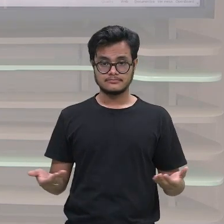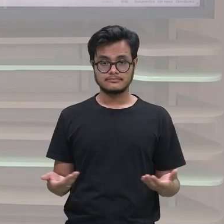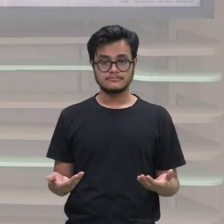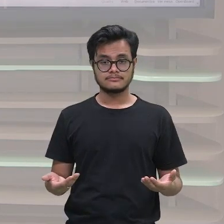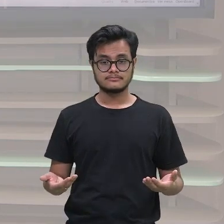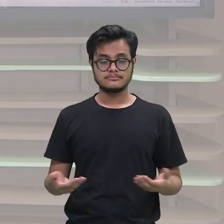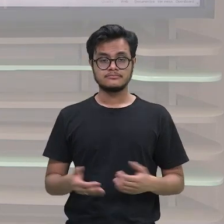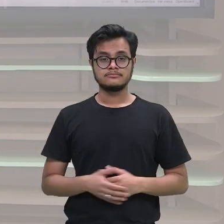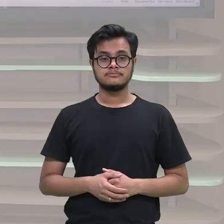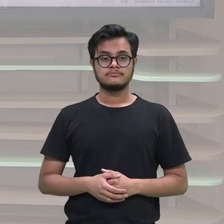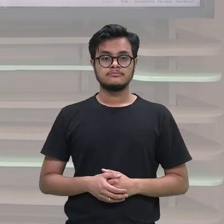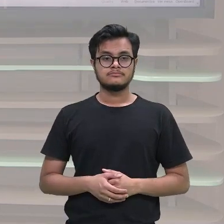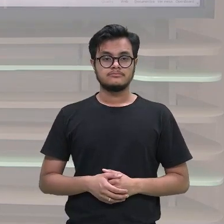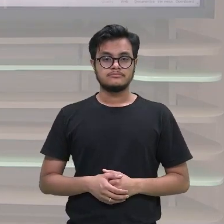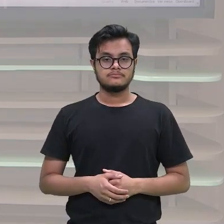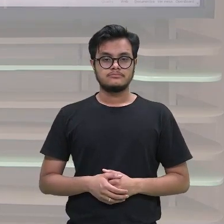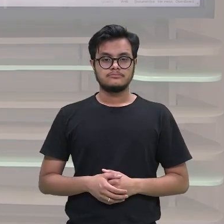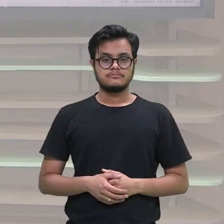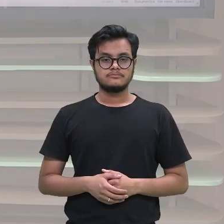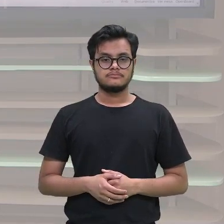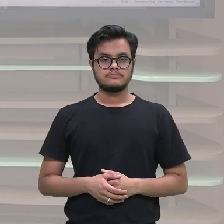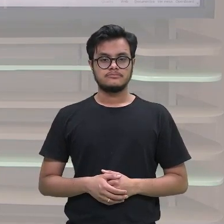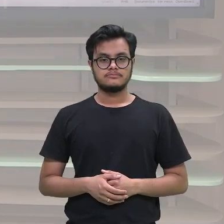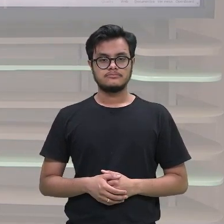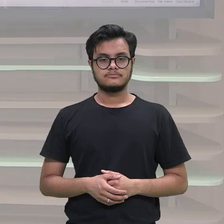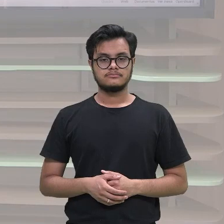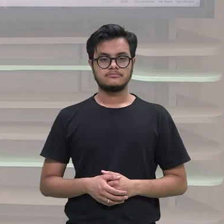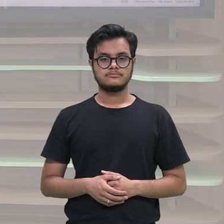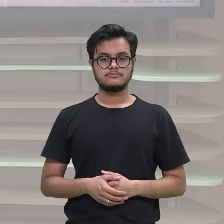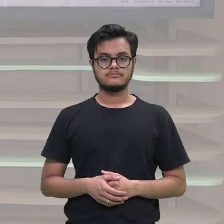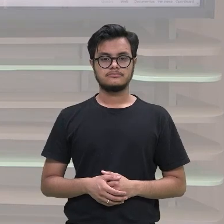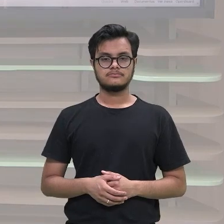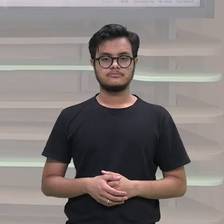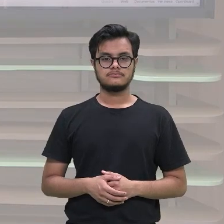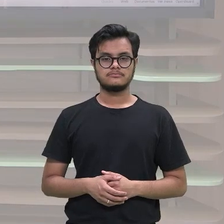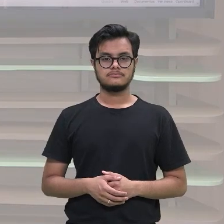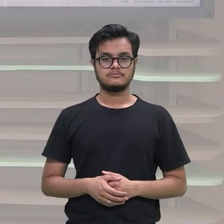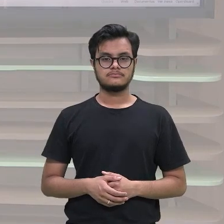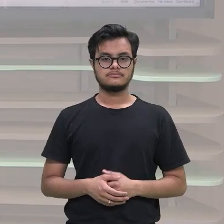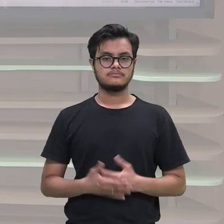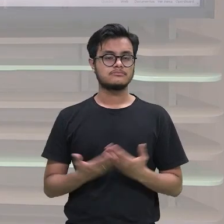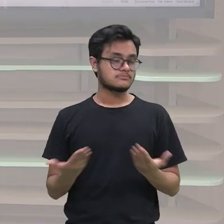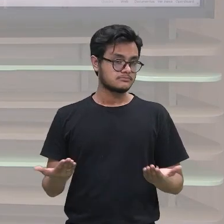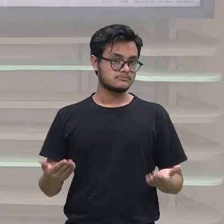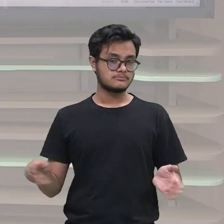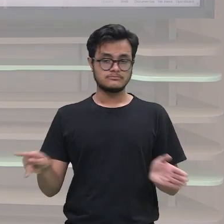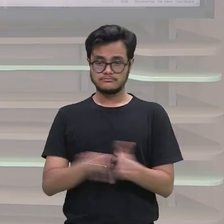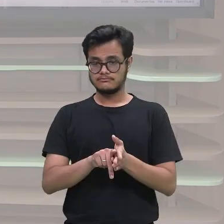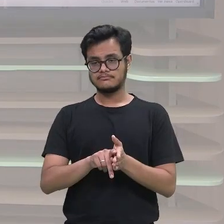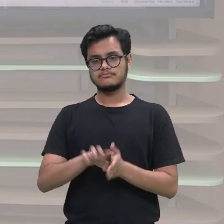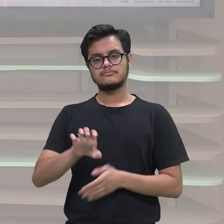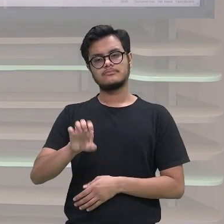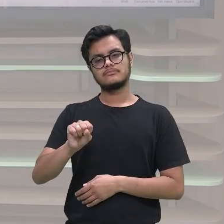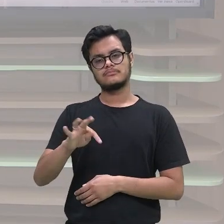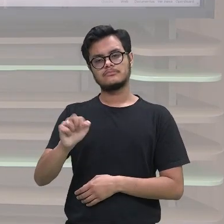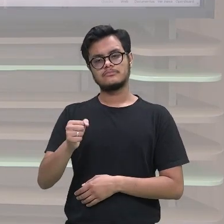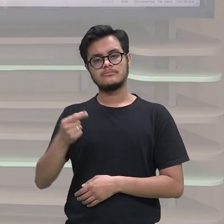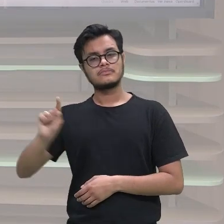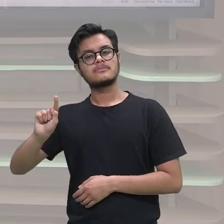flexionou. O verbo estar flexionou no tempo presente, então ele vai